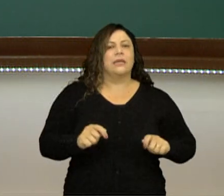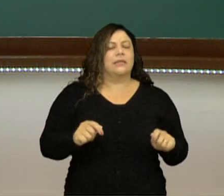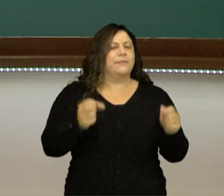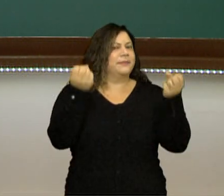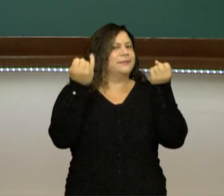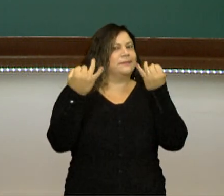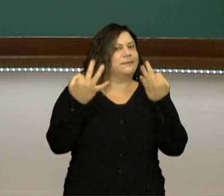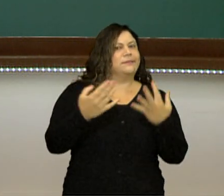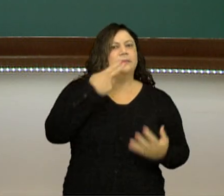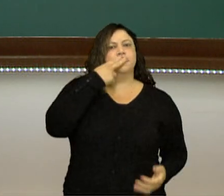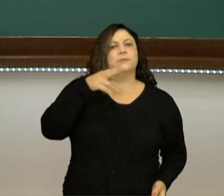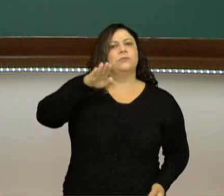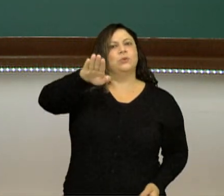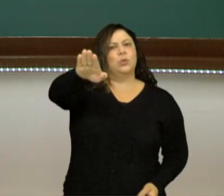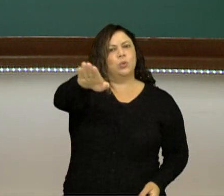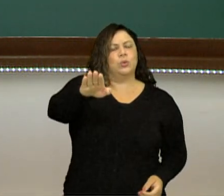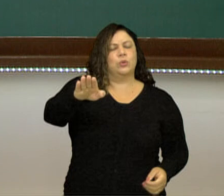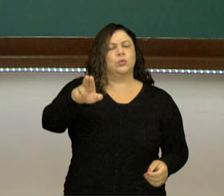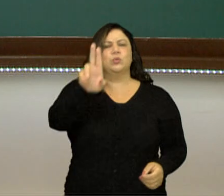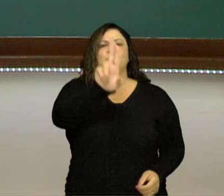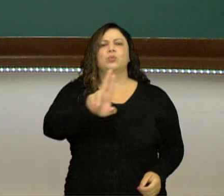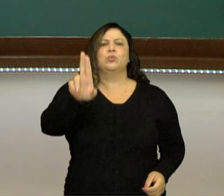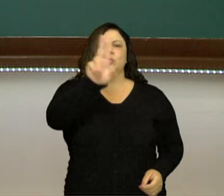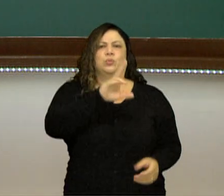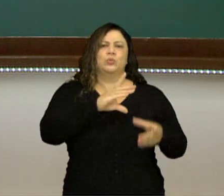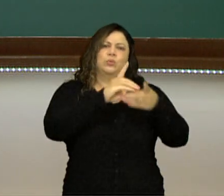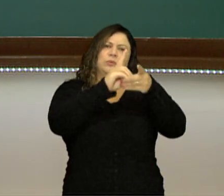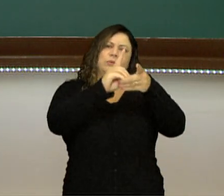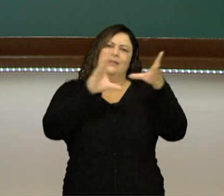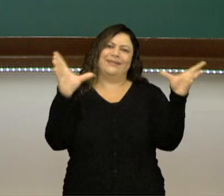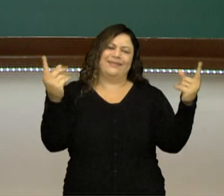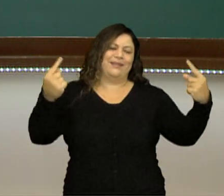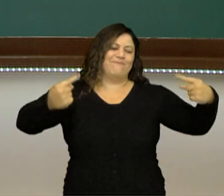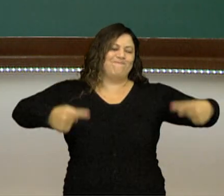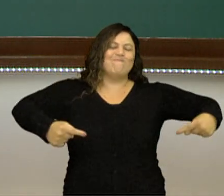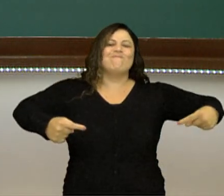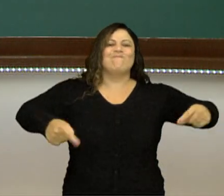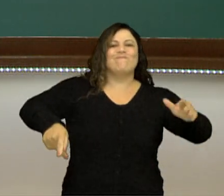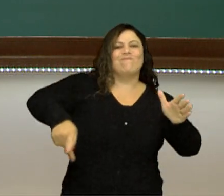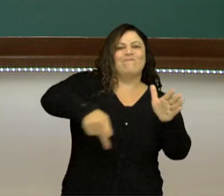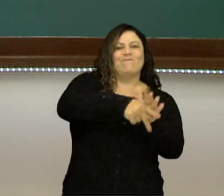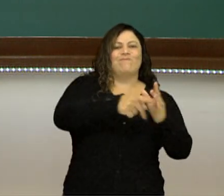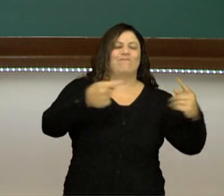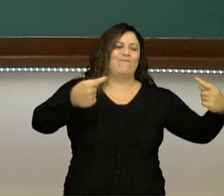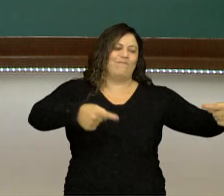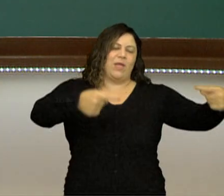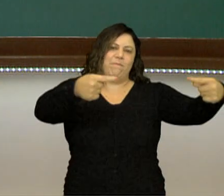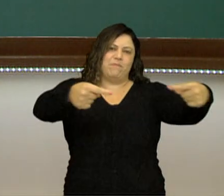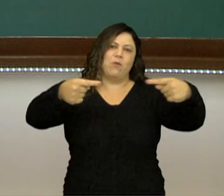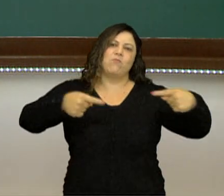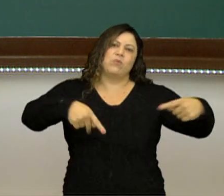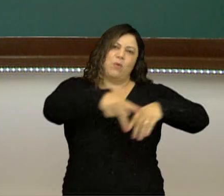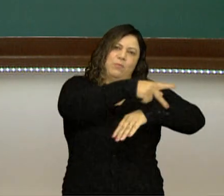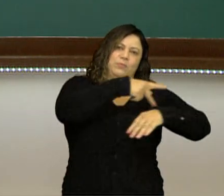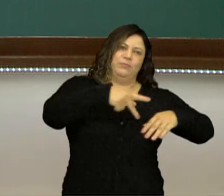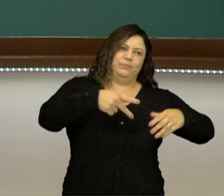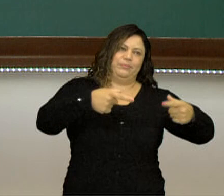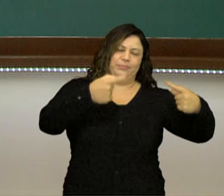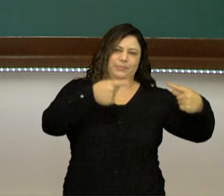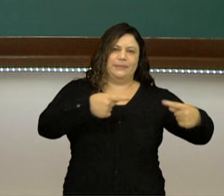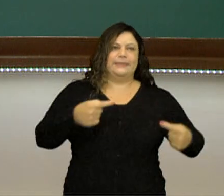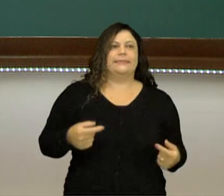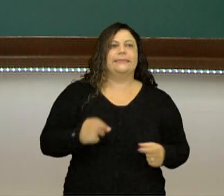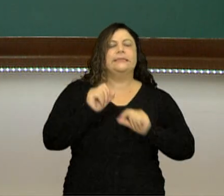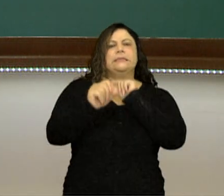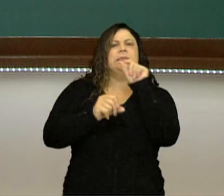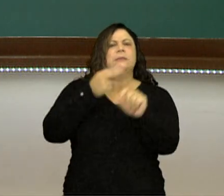que Hitler utilizou a maior arma da democracia contra a própria democracia. E o que foi